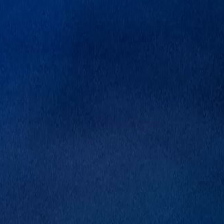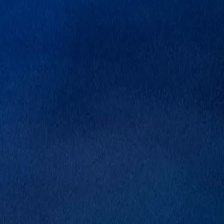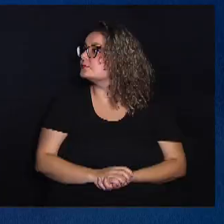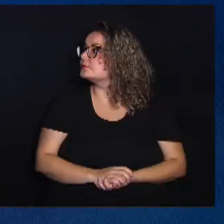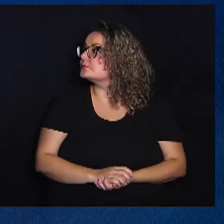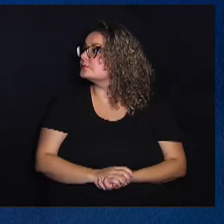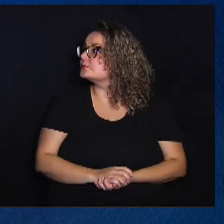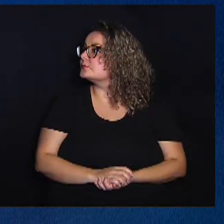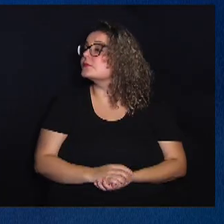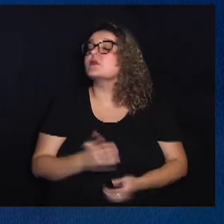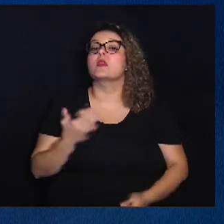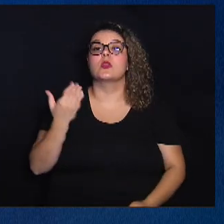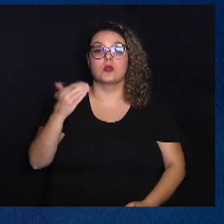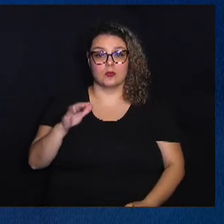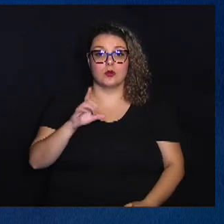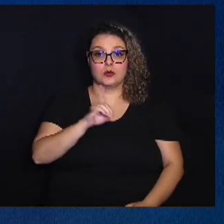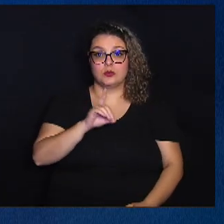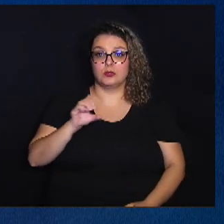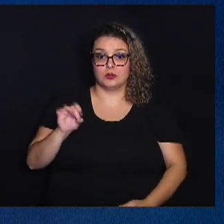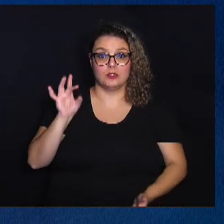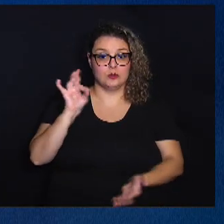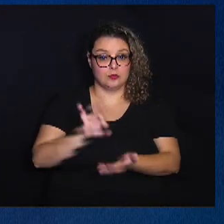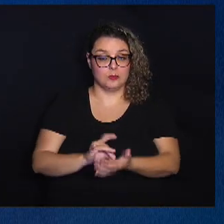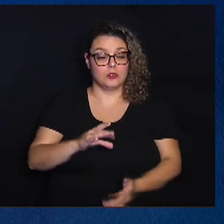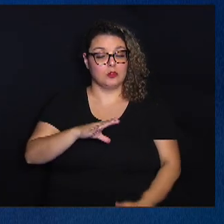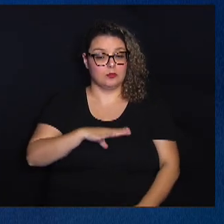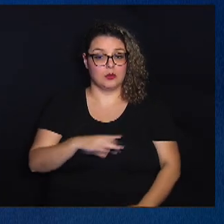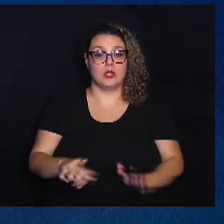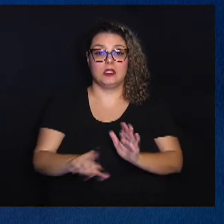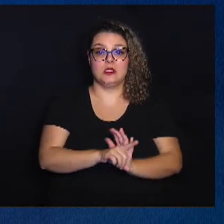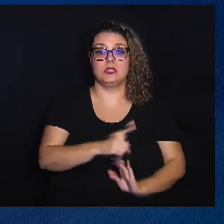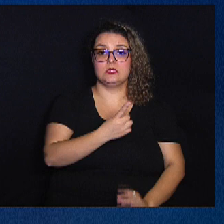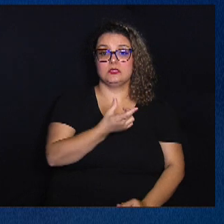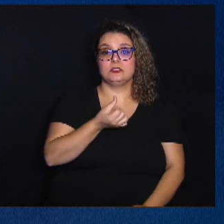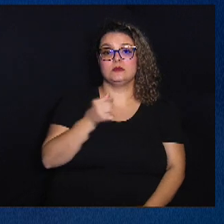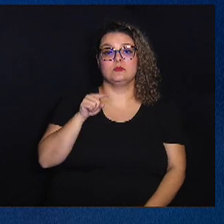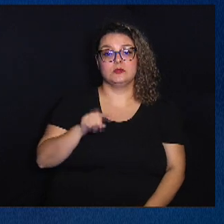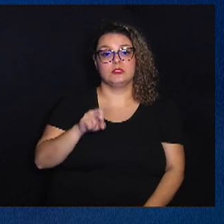Foi publicada no Diário Oficial do Município a Lei número